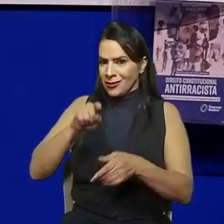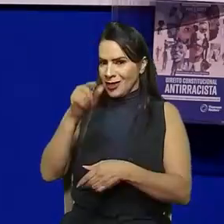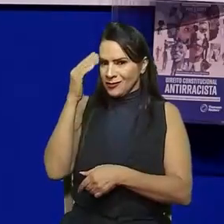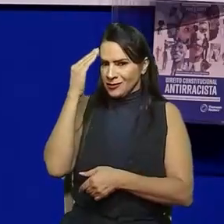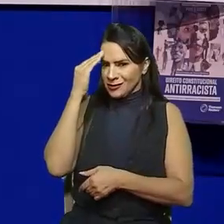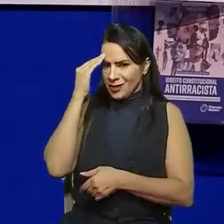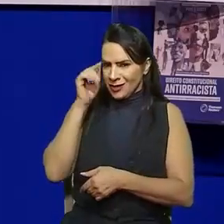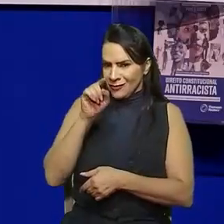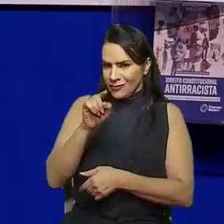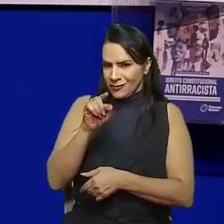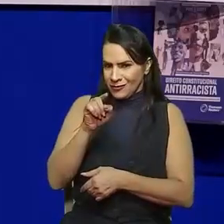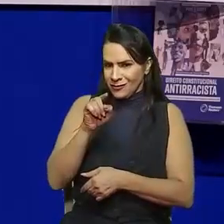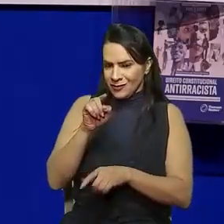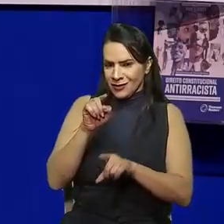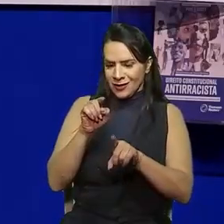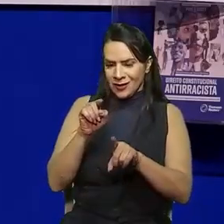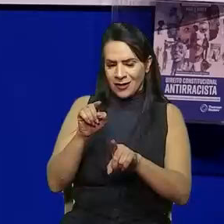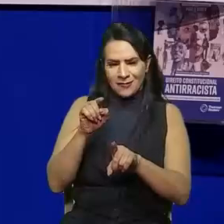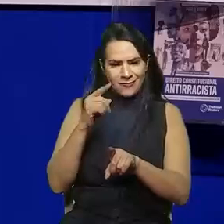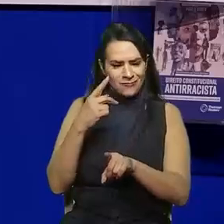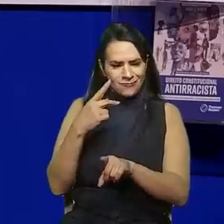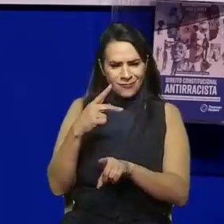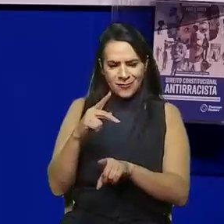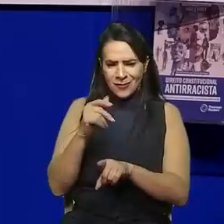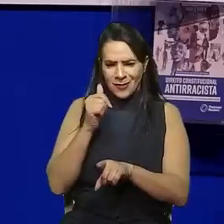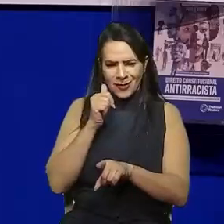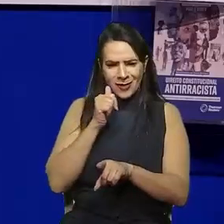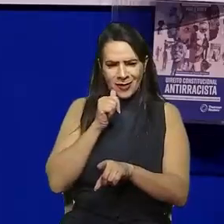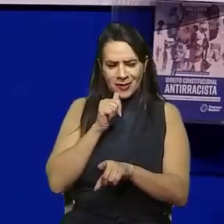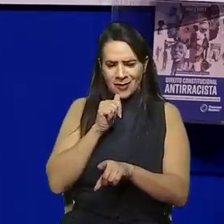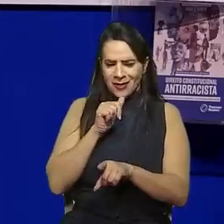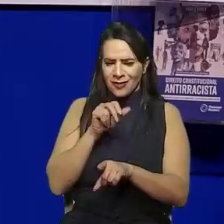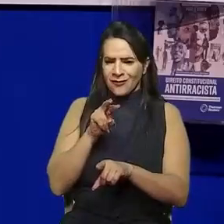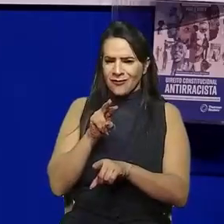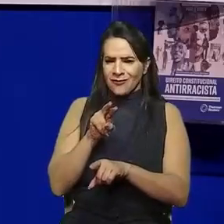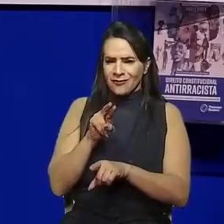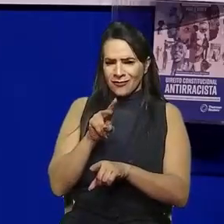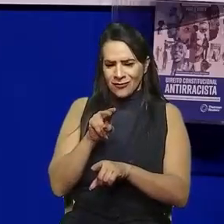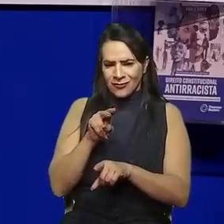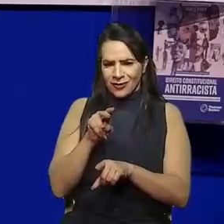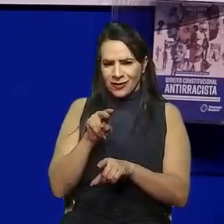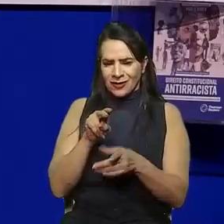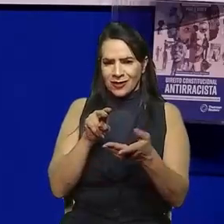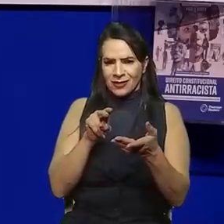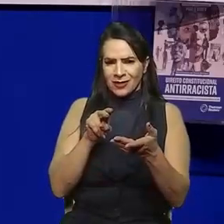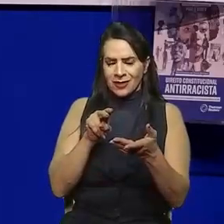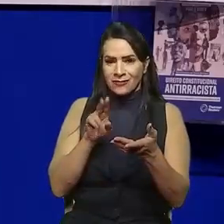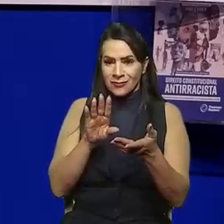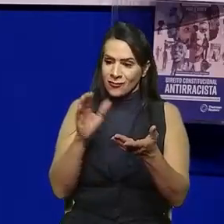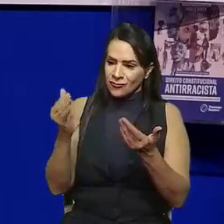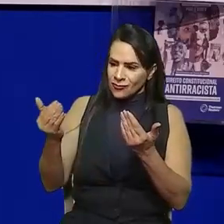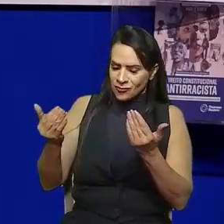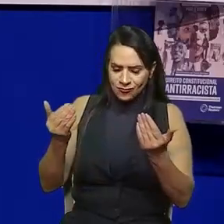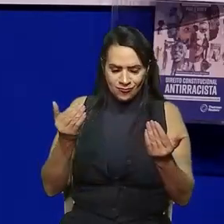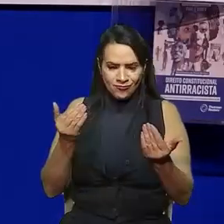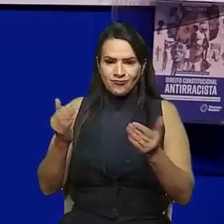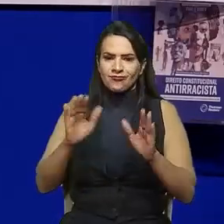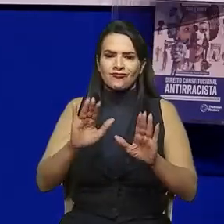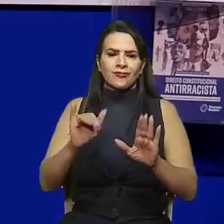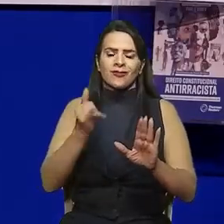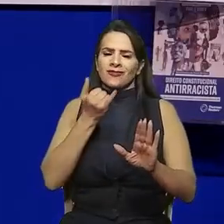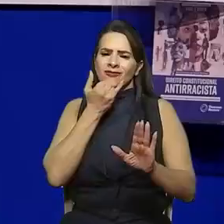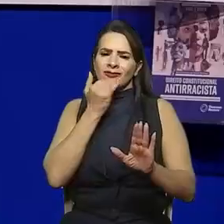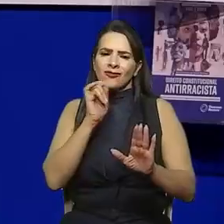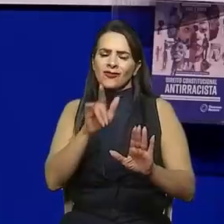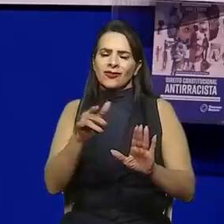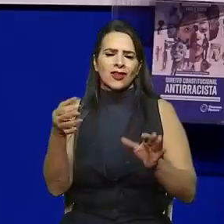vai dizer que, por ser minha filha, vão fazer comparações, mas isso é pura desculpa sua, porque